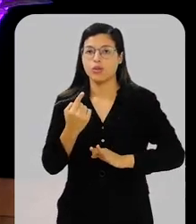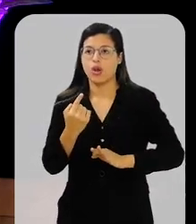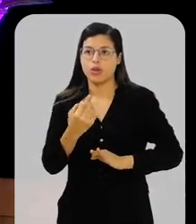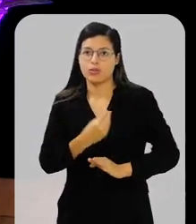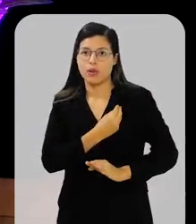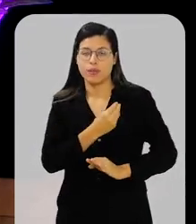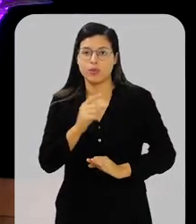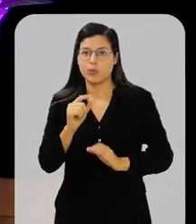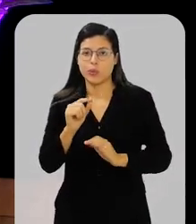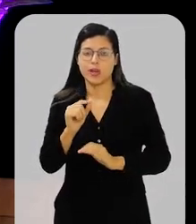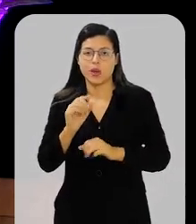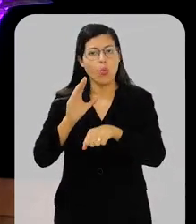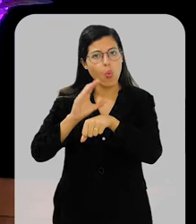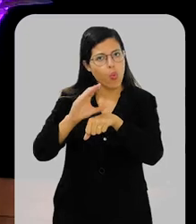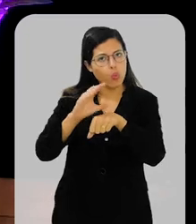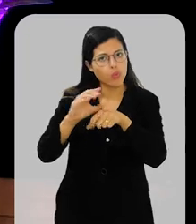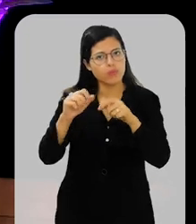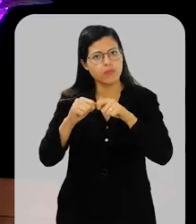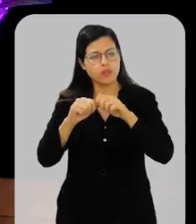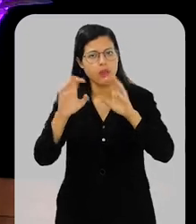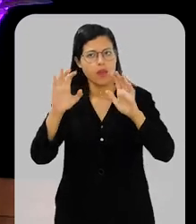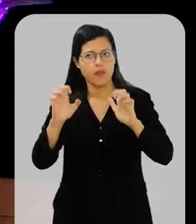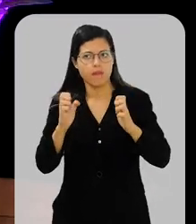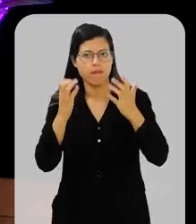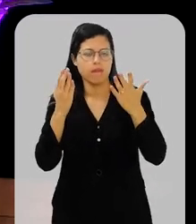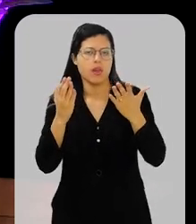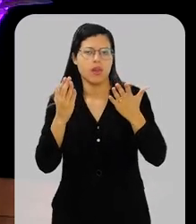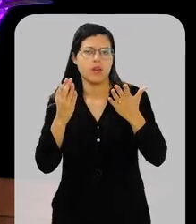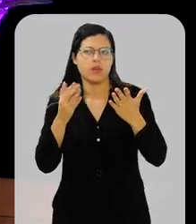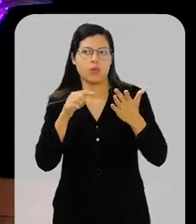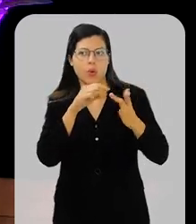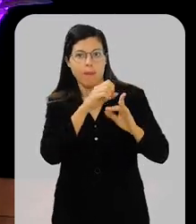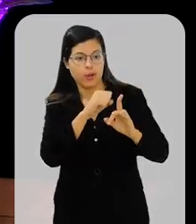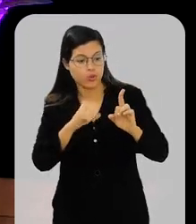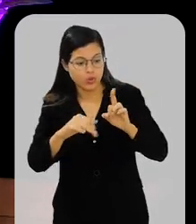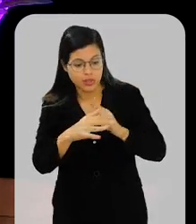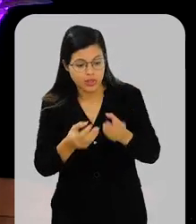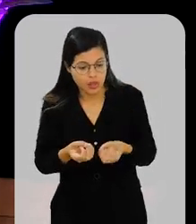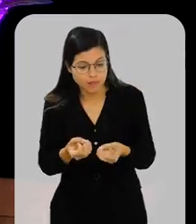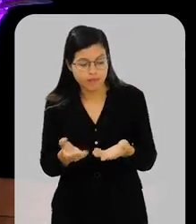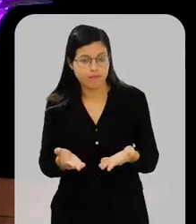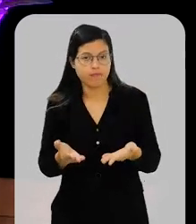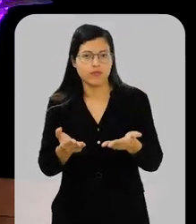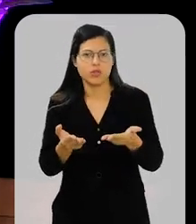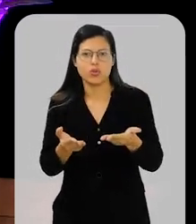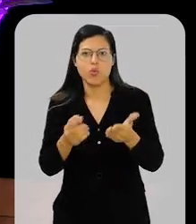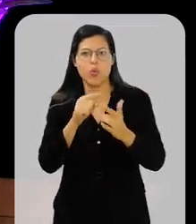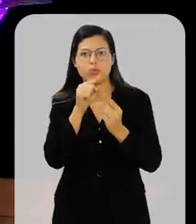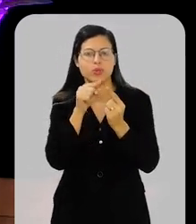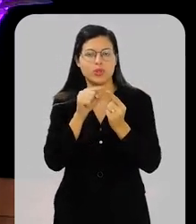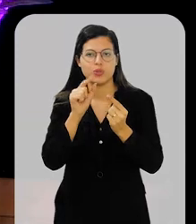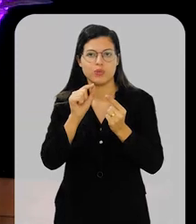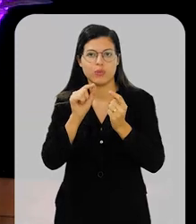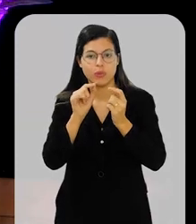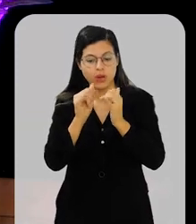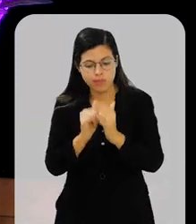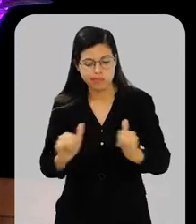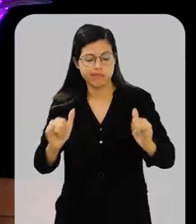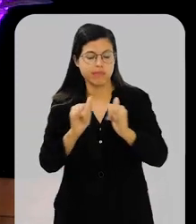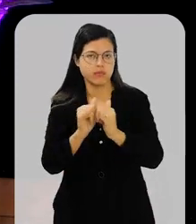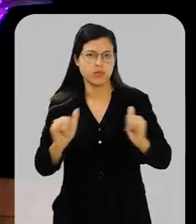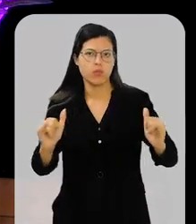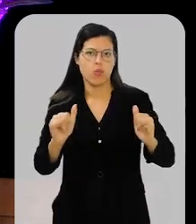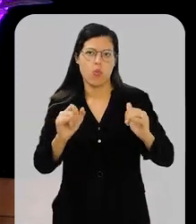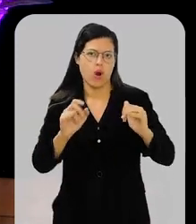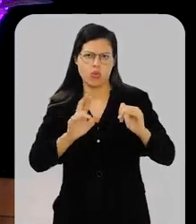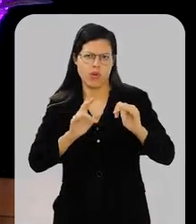de ofertar cursos, eventos e iniciativas para a sociedade no sentido de difundir, né, não